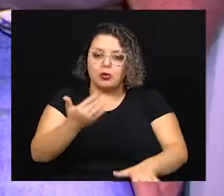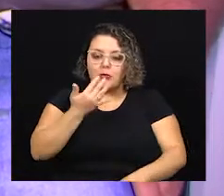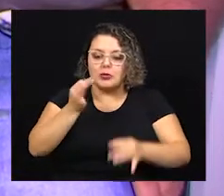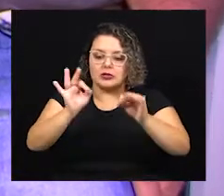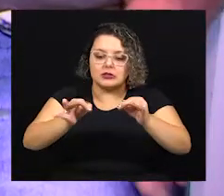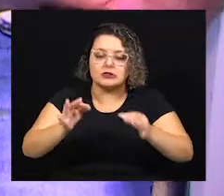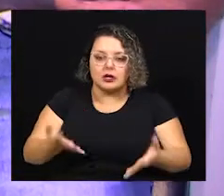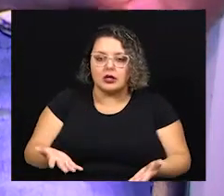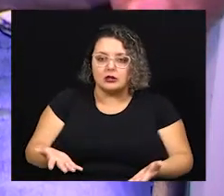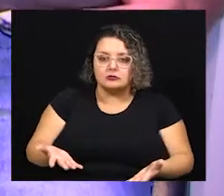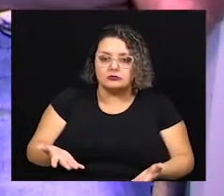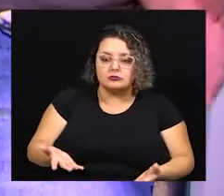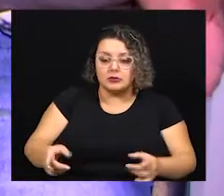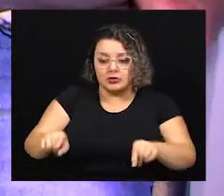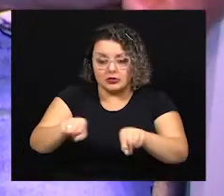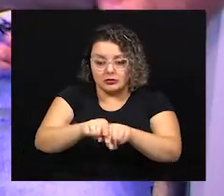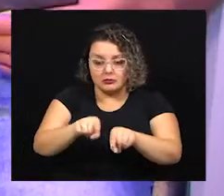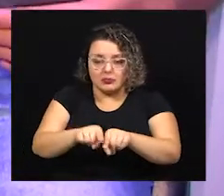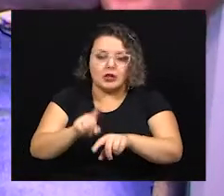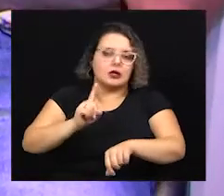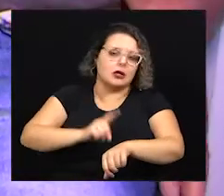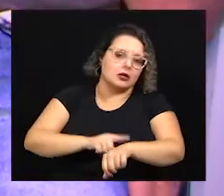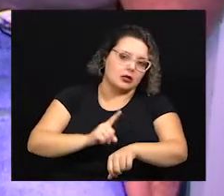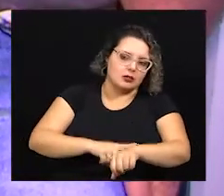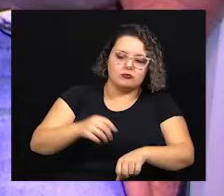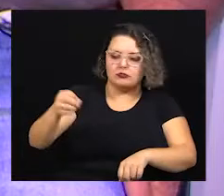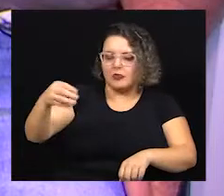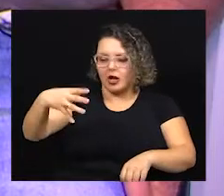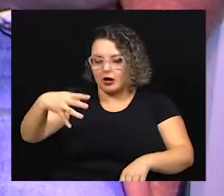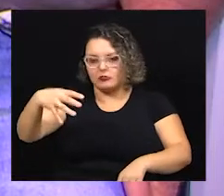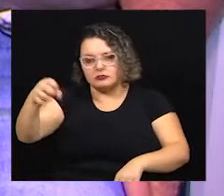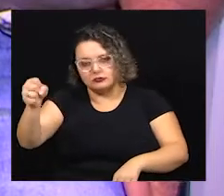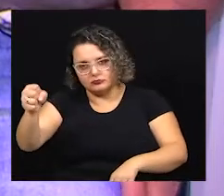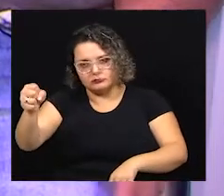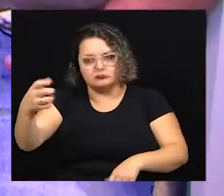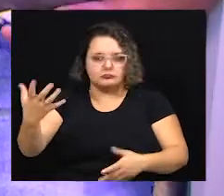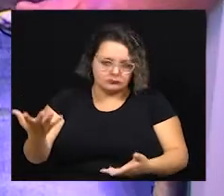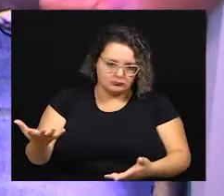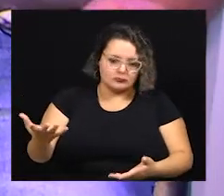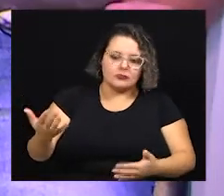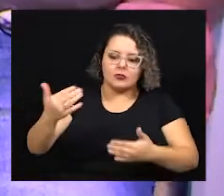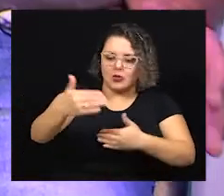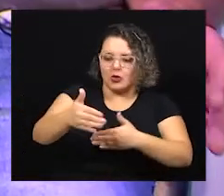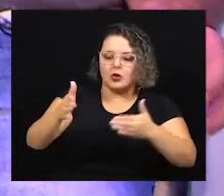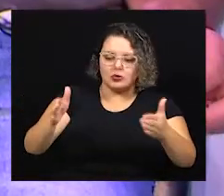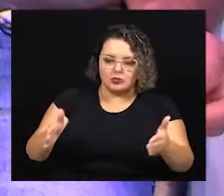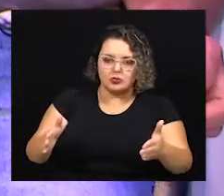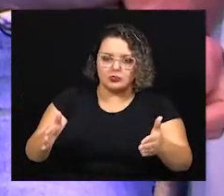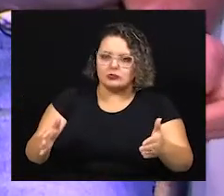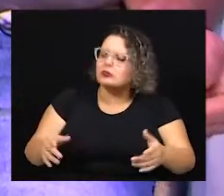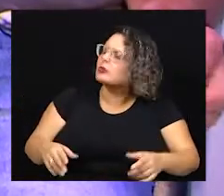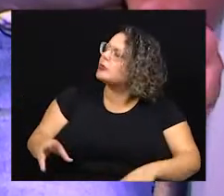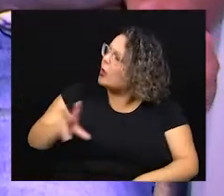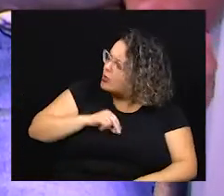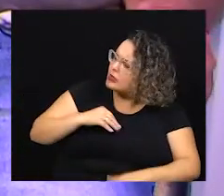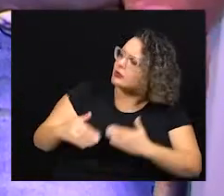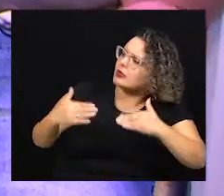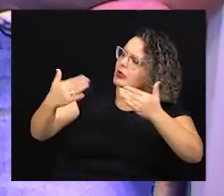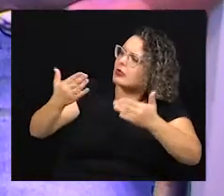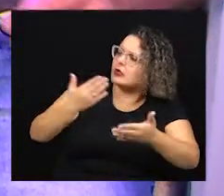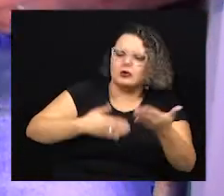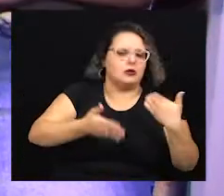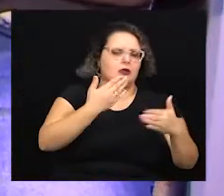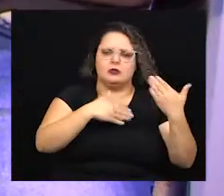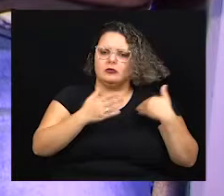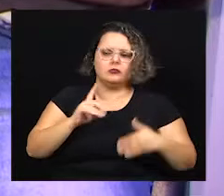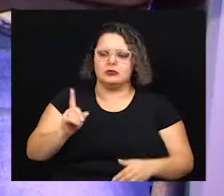aquário. E aí também tem timer que acende e apaga a luz sozinha. Nos aquários a gente bem evoluído, né, Sérgio? Sim, a gente... Não